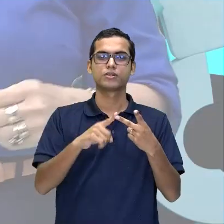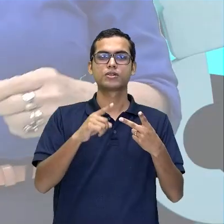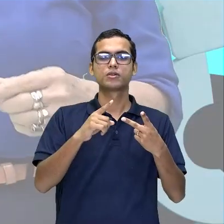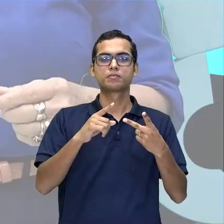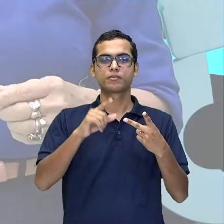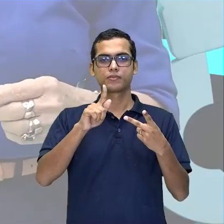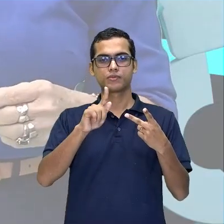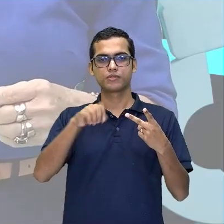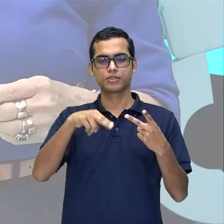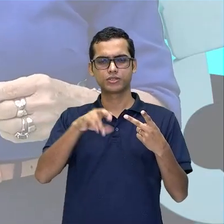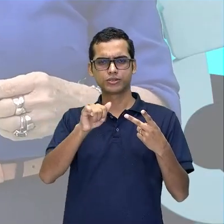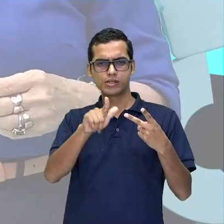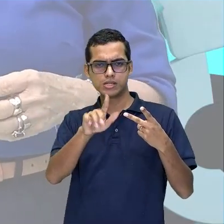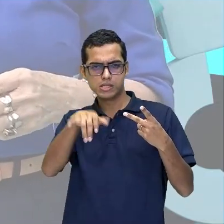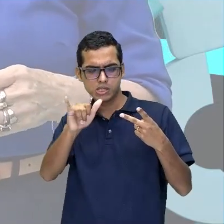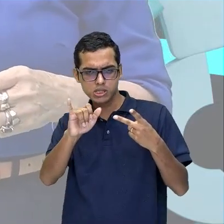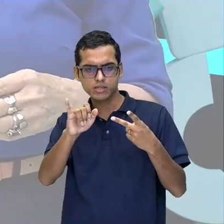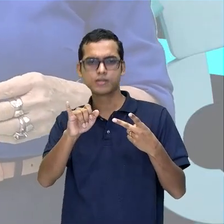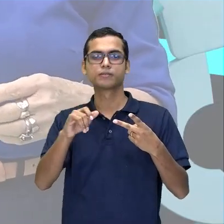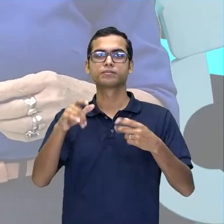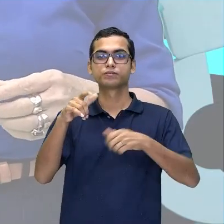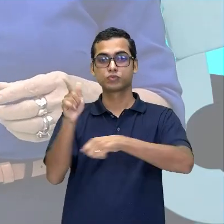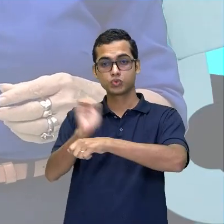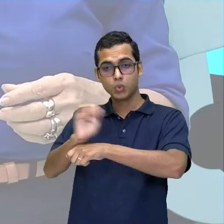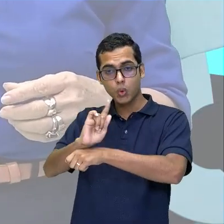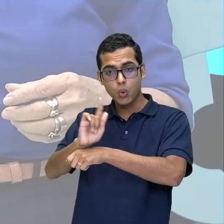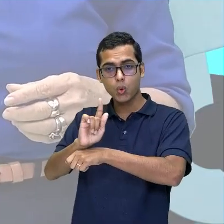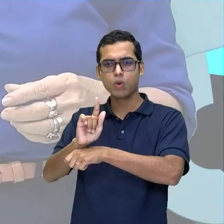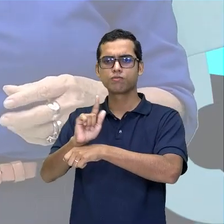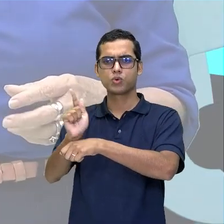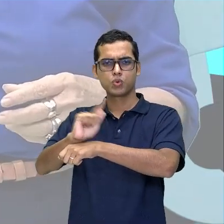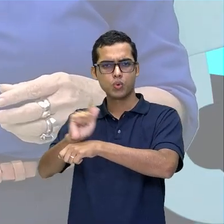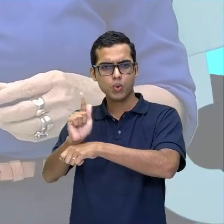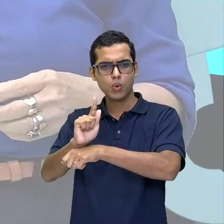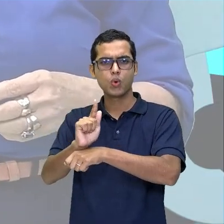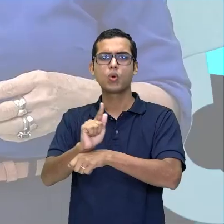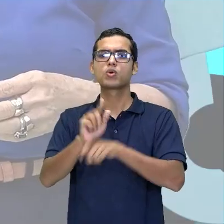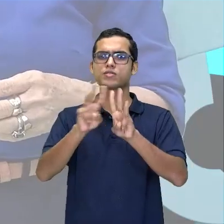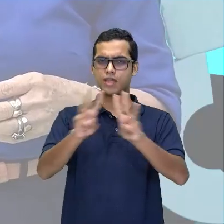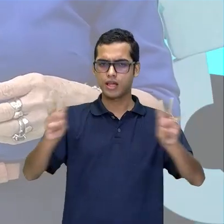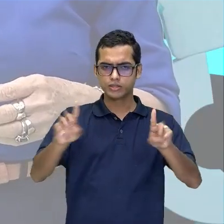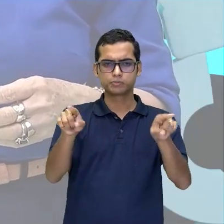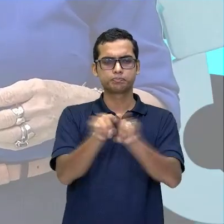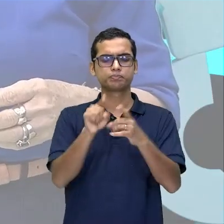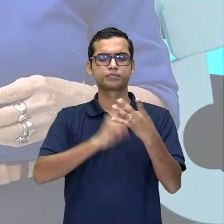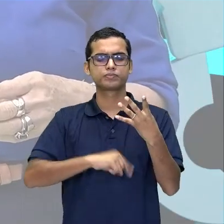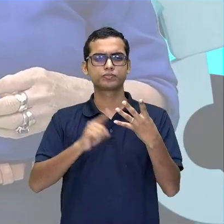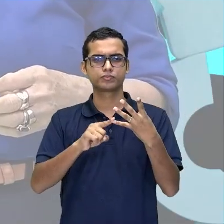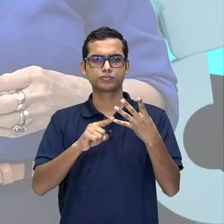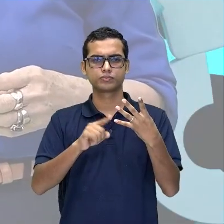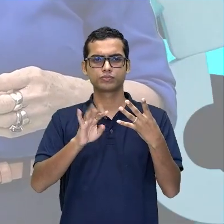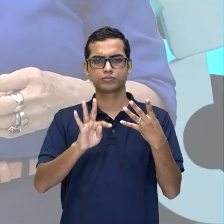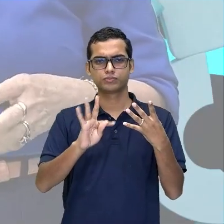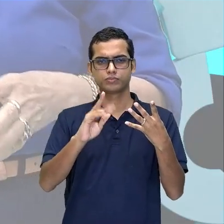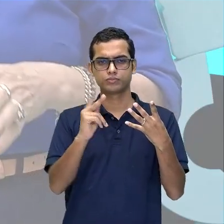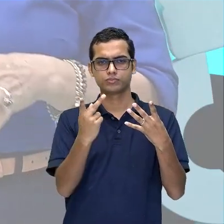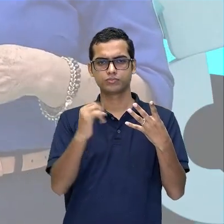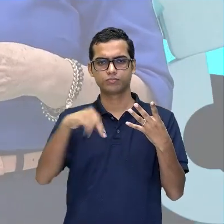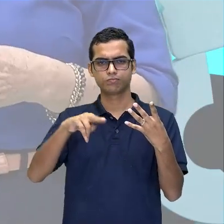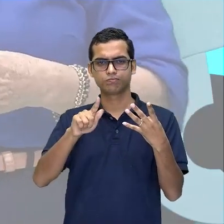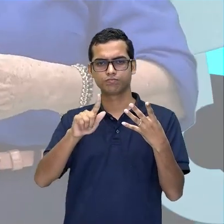Thinking. O planejamento, você vai observar aqui o objetivo, que é público, a estrutura de